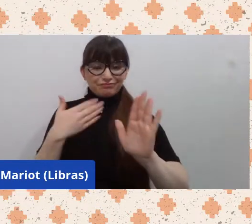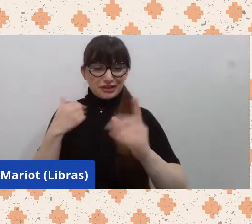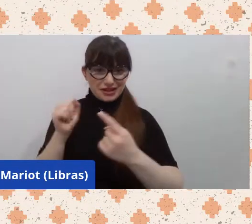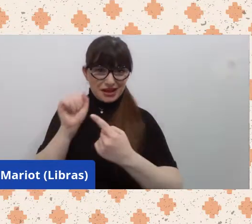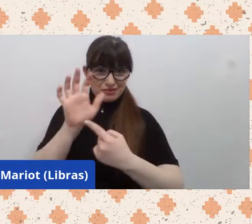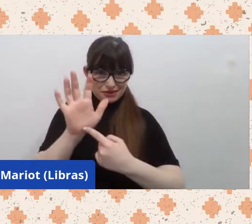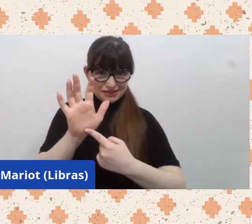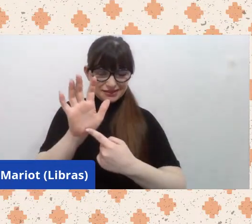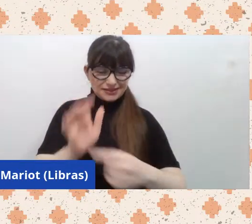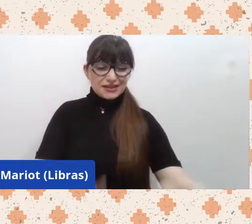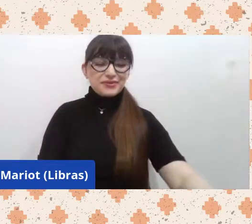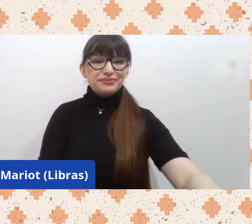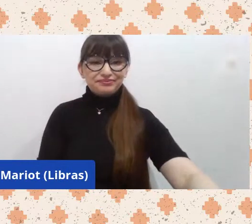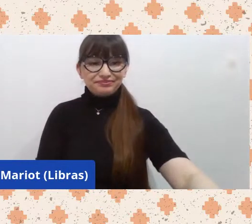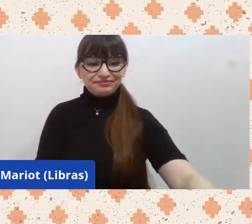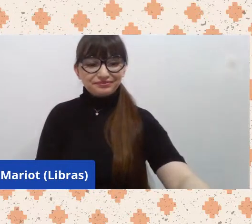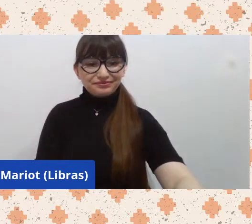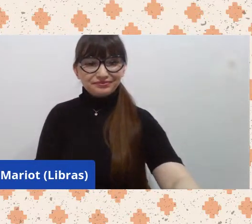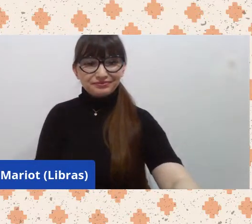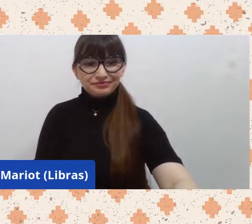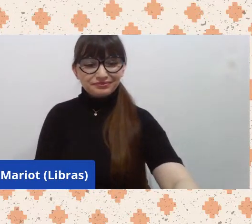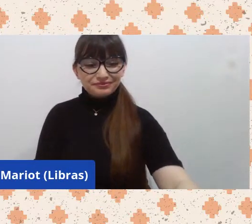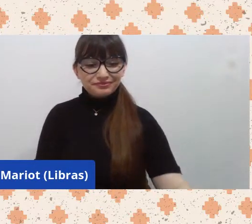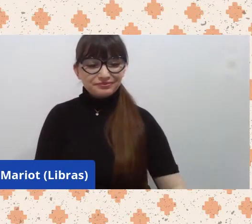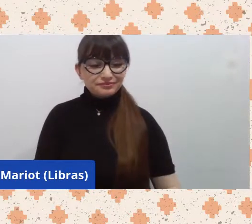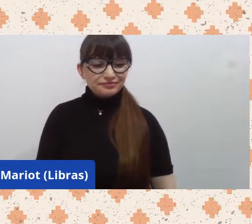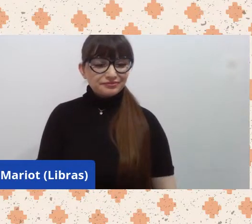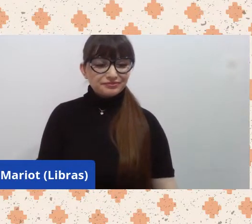a minha tela aí na